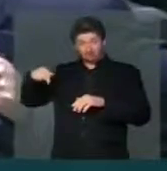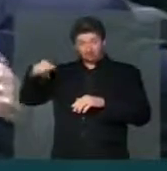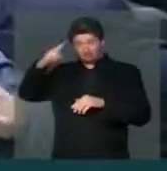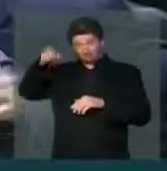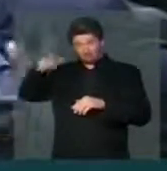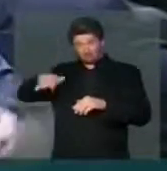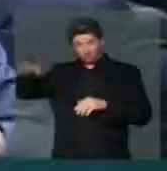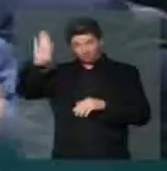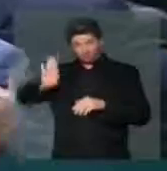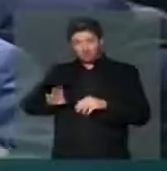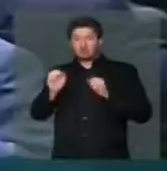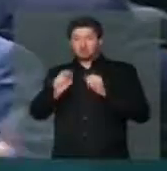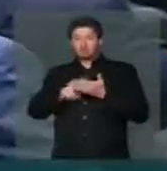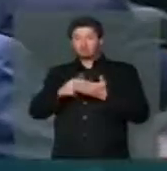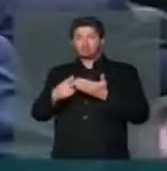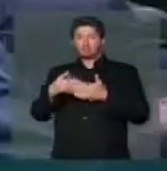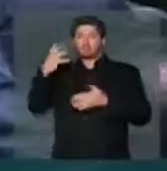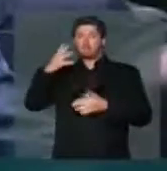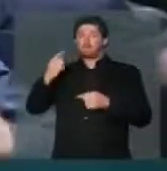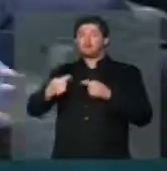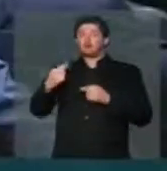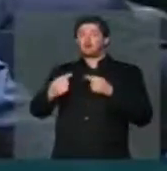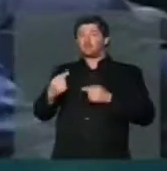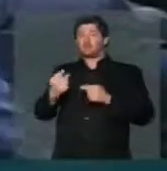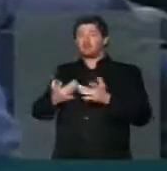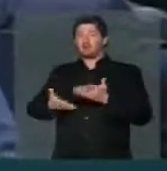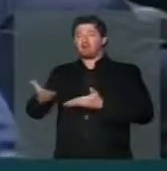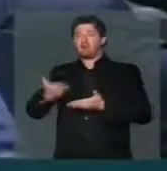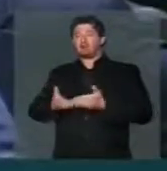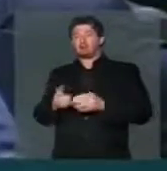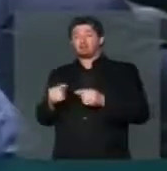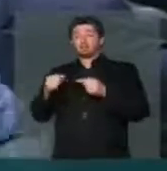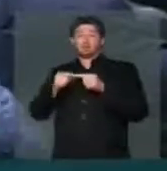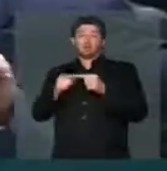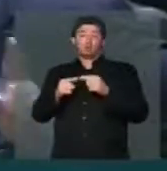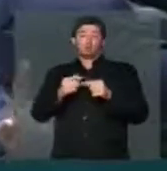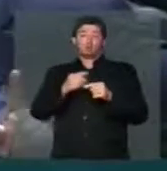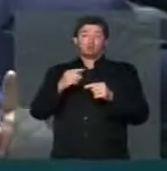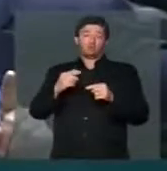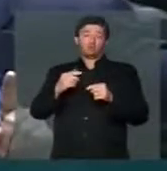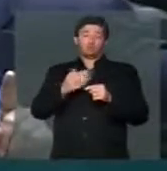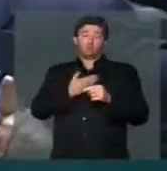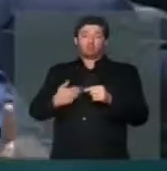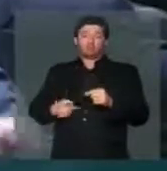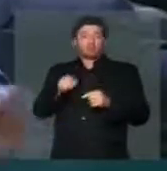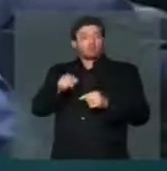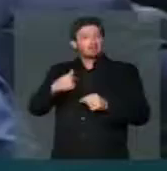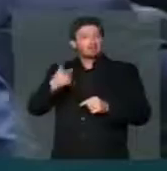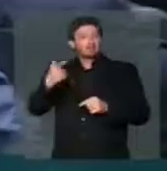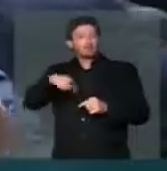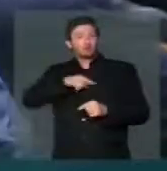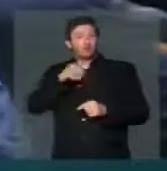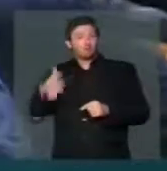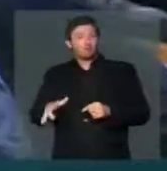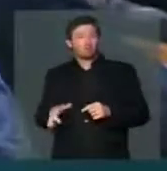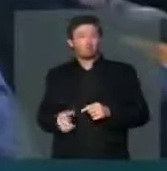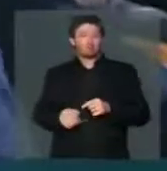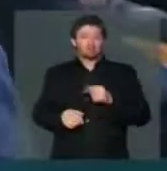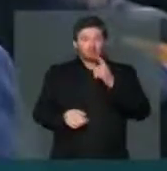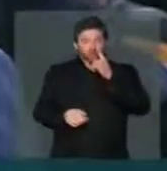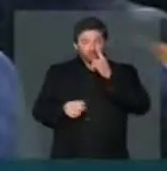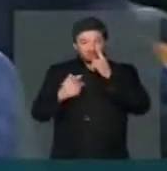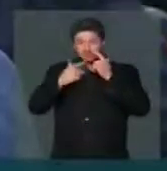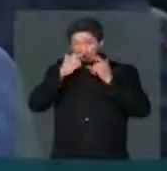comando, pode interpretar politicamente conforme o governo que está no poder. E é isso que nós não queremos. Nós achamos, para um assunto